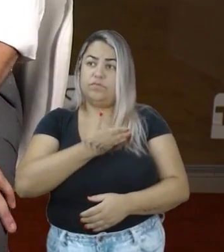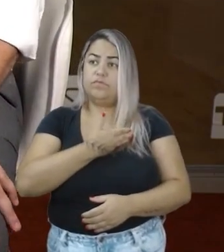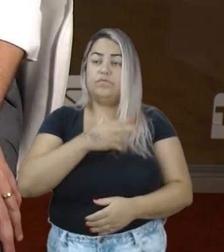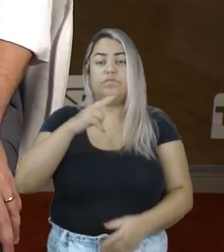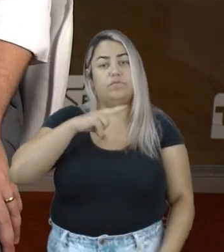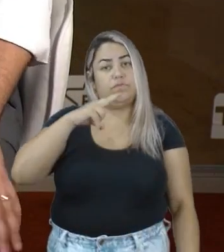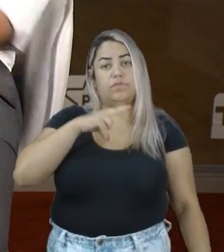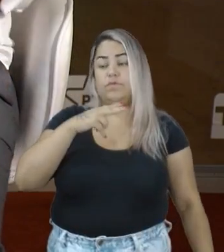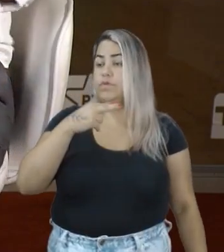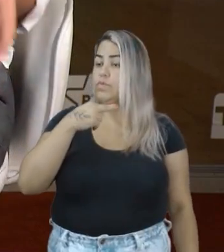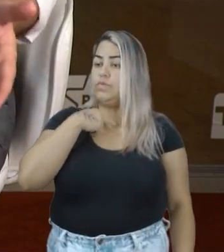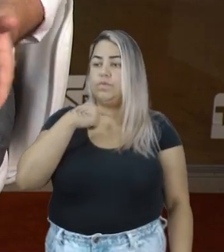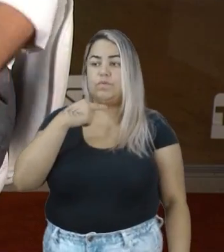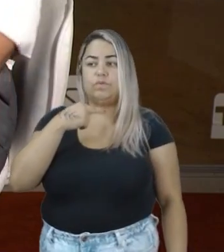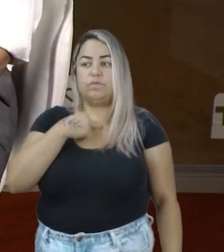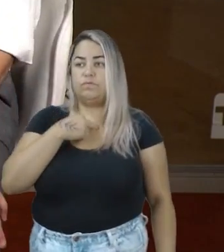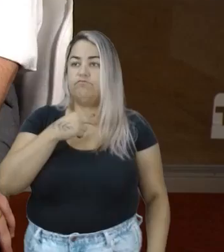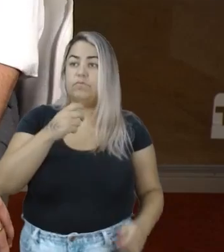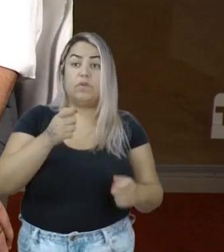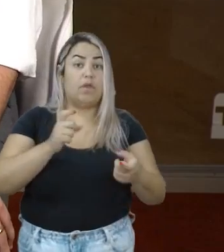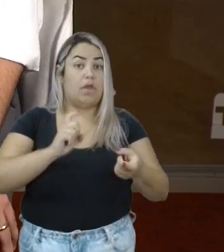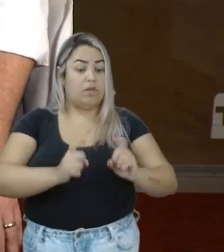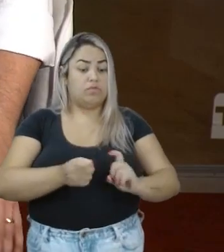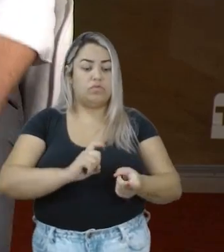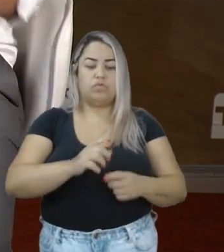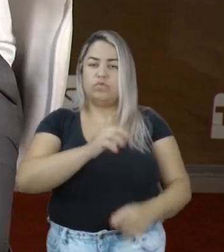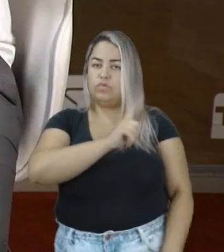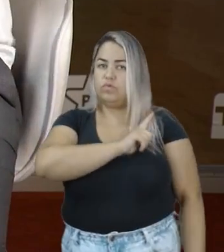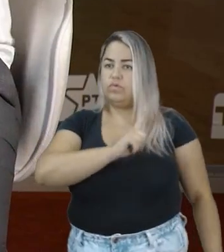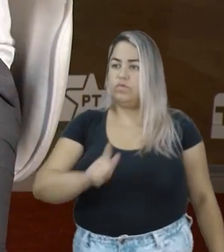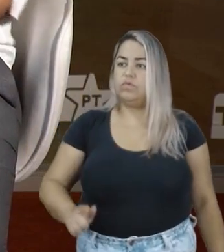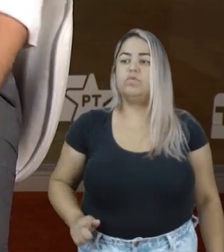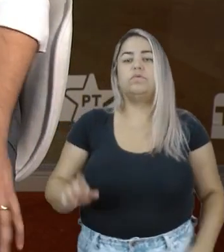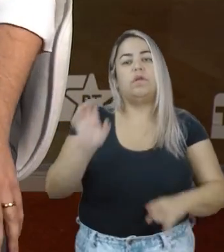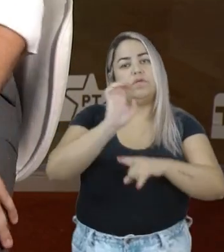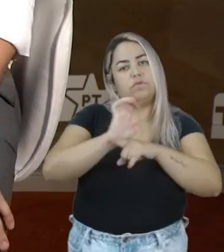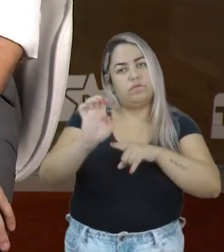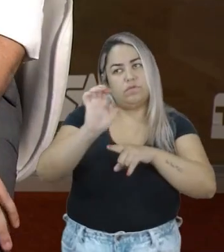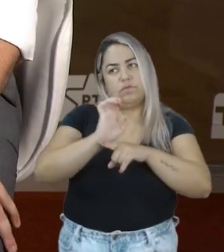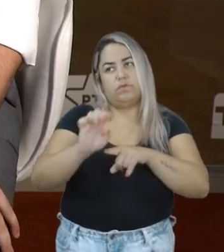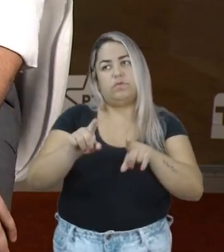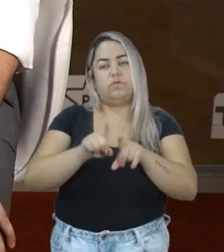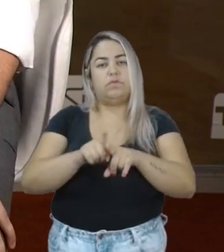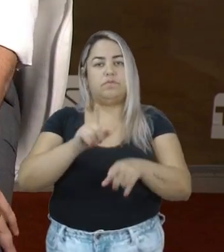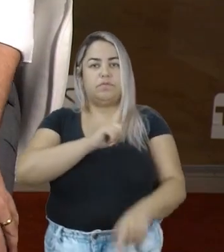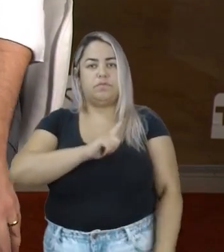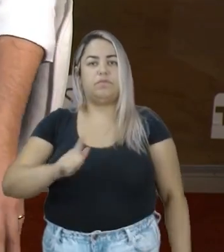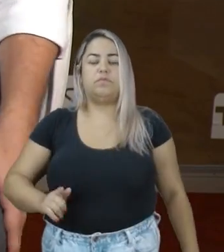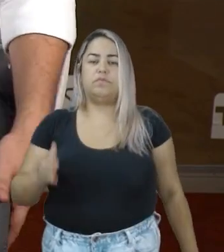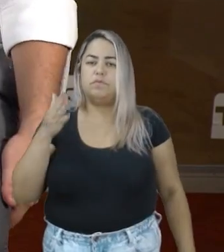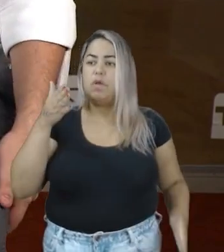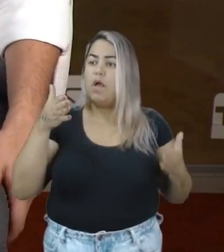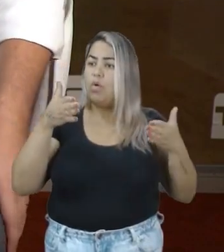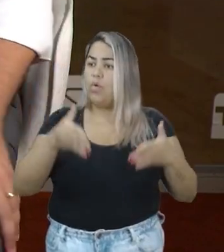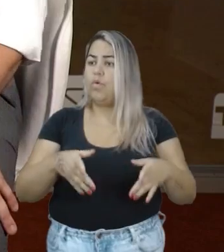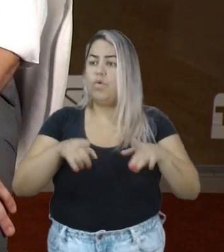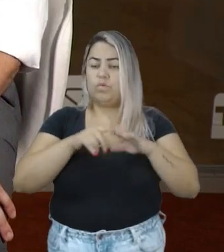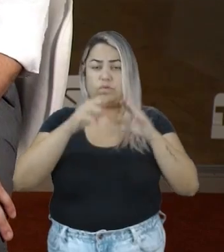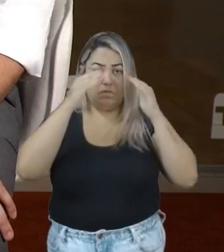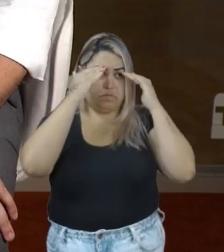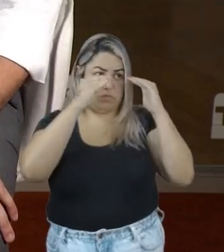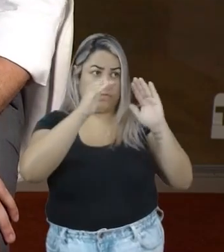particular, não posso descuidar jamais da administração do governo do Estado. Tem o momento certo do governador participar respeitando o calendário